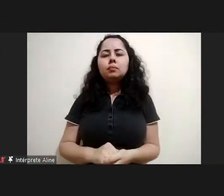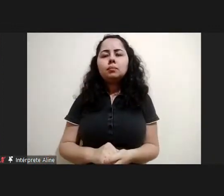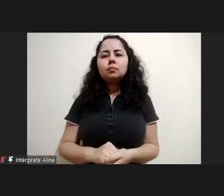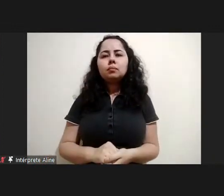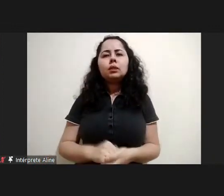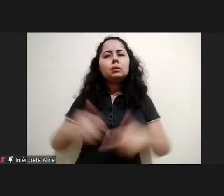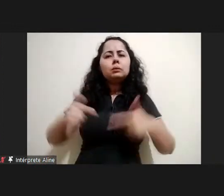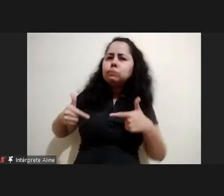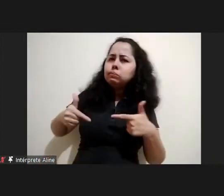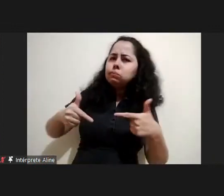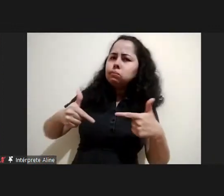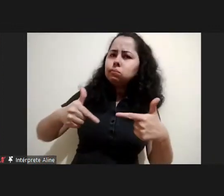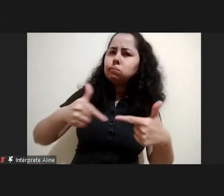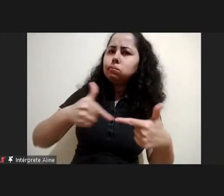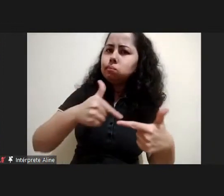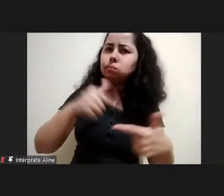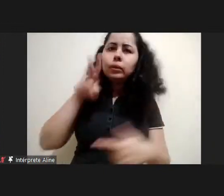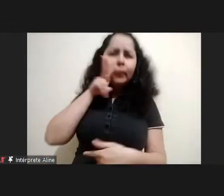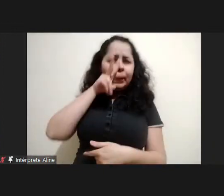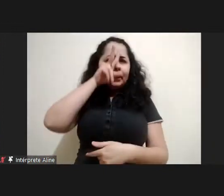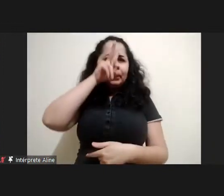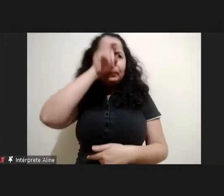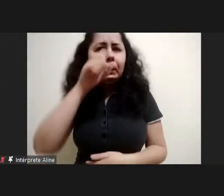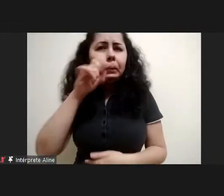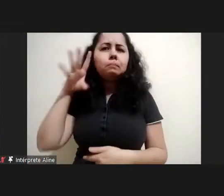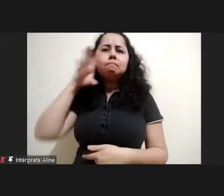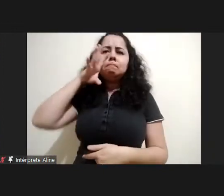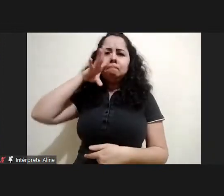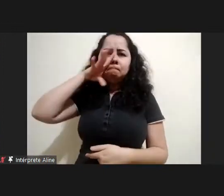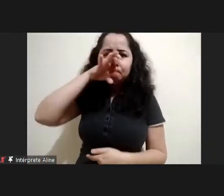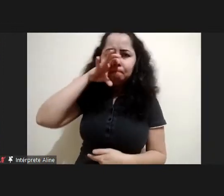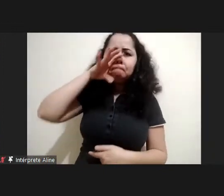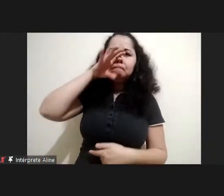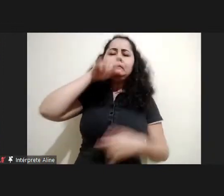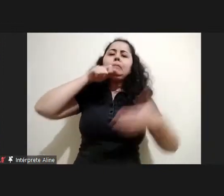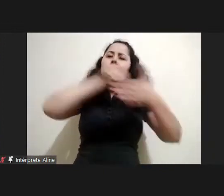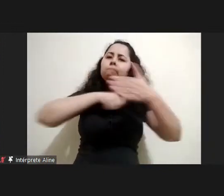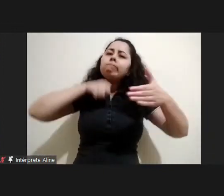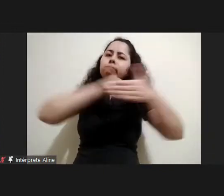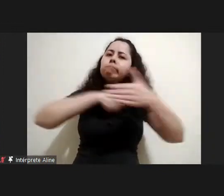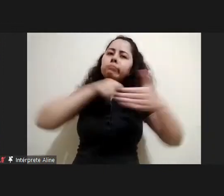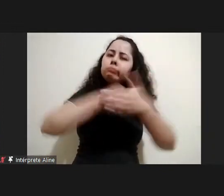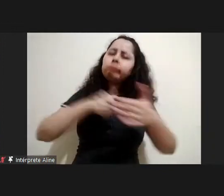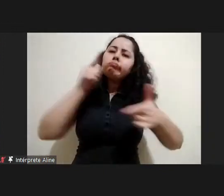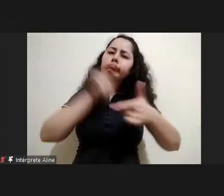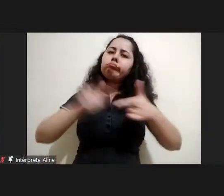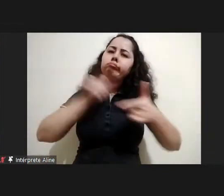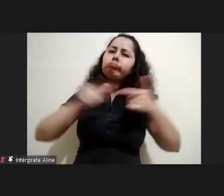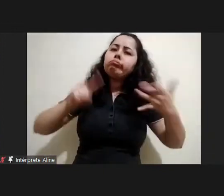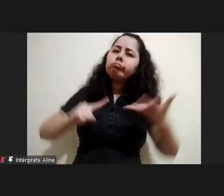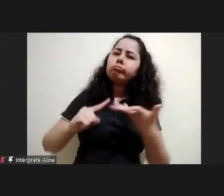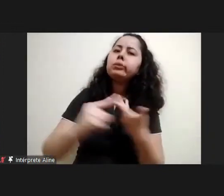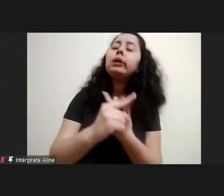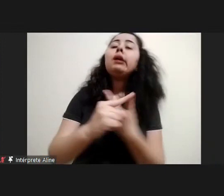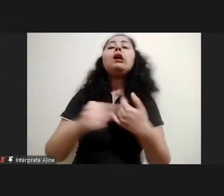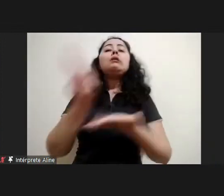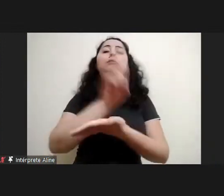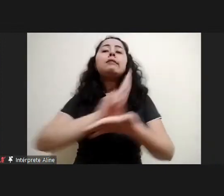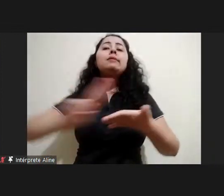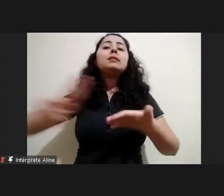forte e muito competente a essa crise. As universidades públicas brasileiras contribuíram de